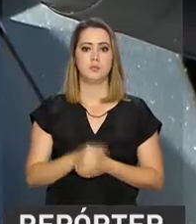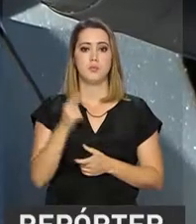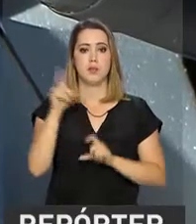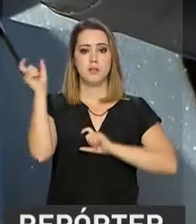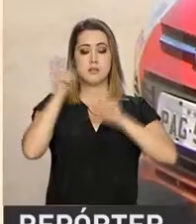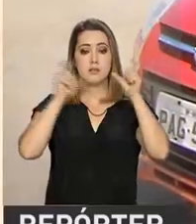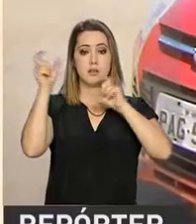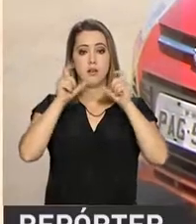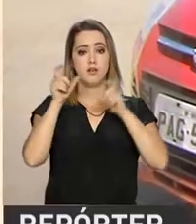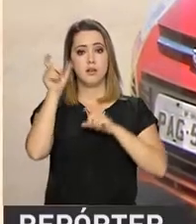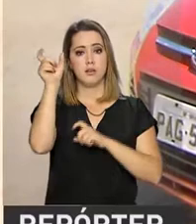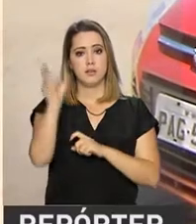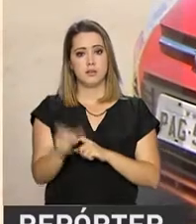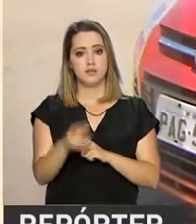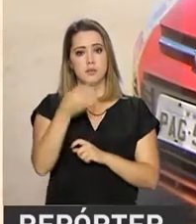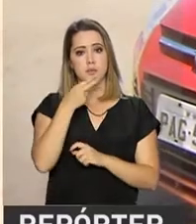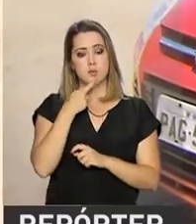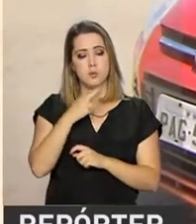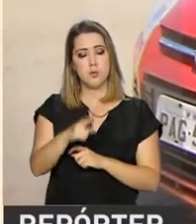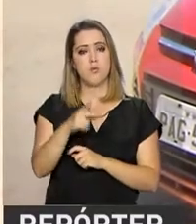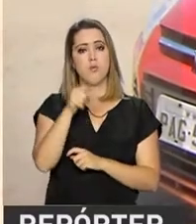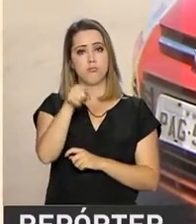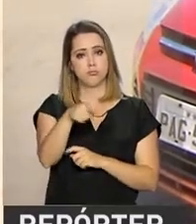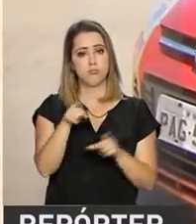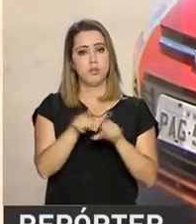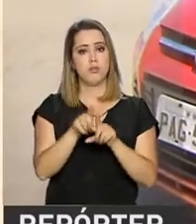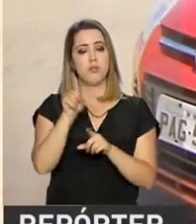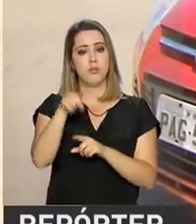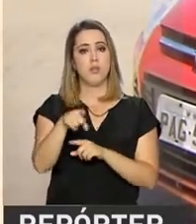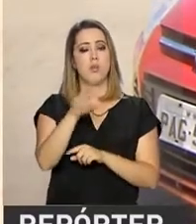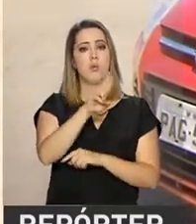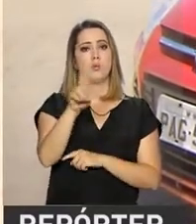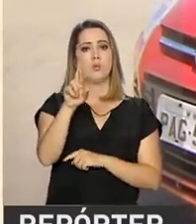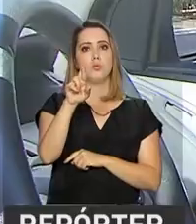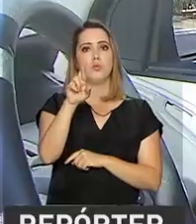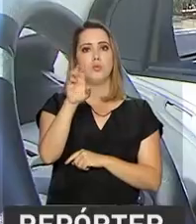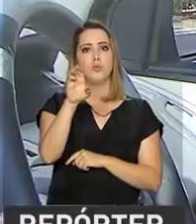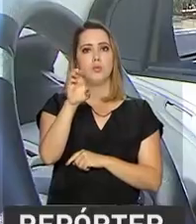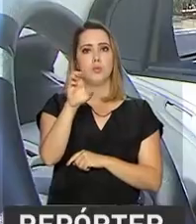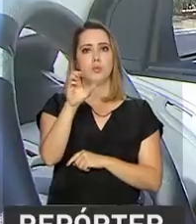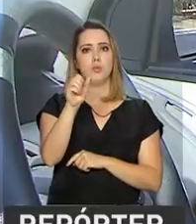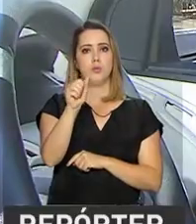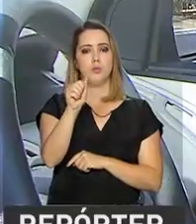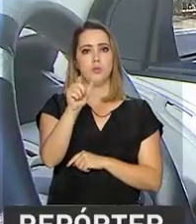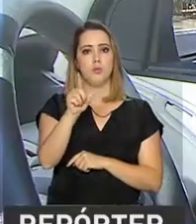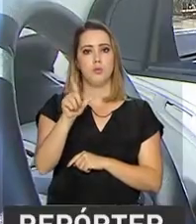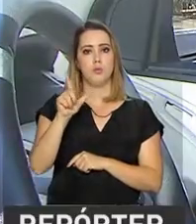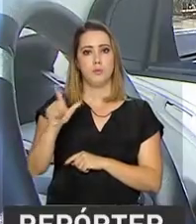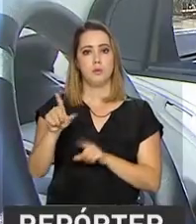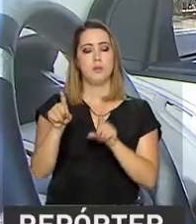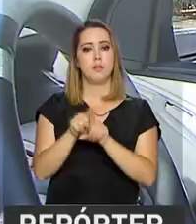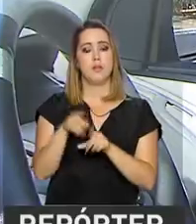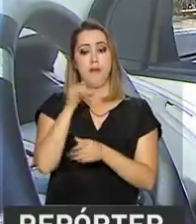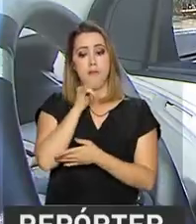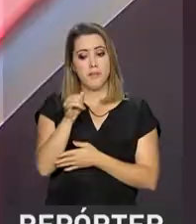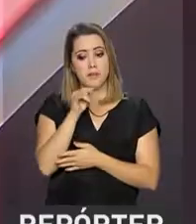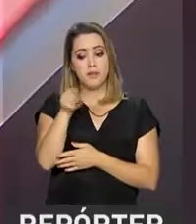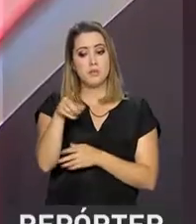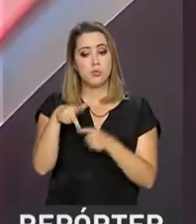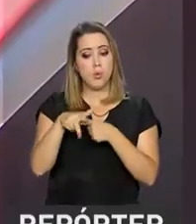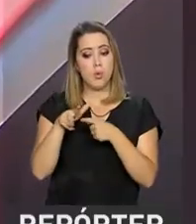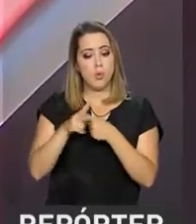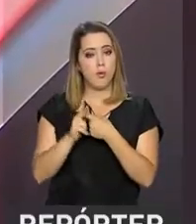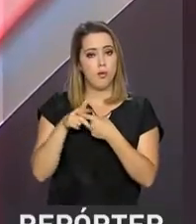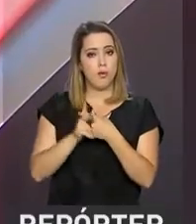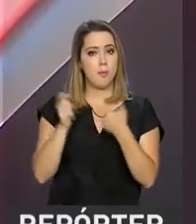alerta que o fabricante fez ao seu carlos é chamado de recall que é uma comunicação do fornecedor de que vai corrigir a